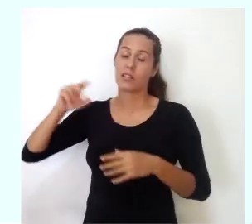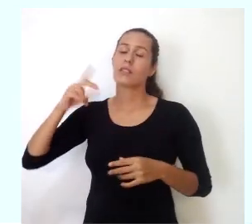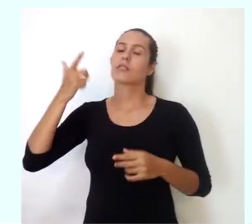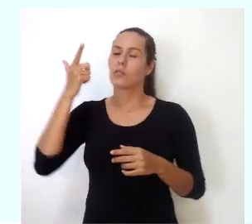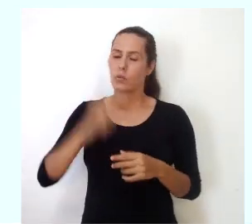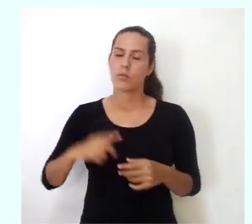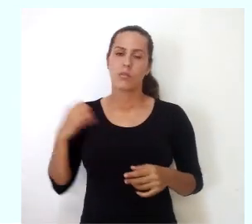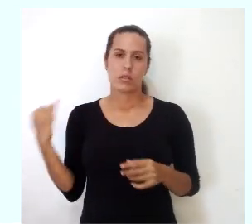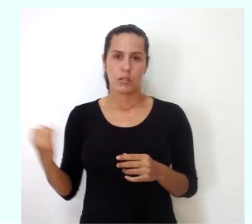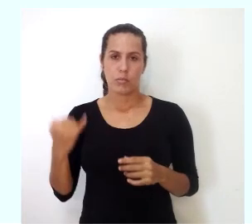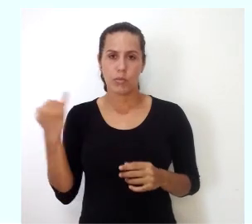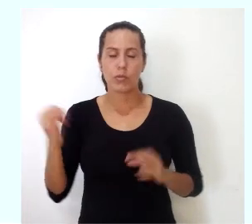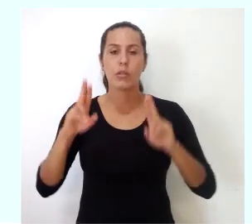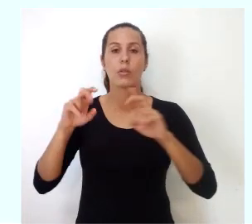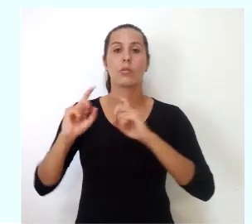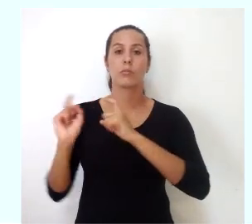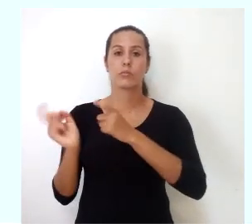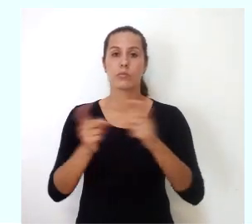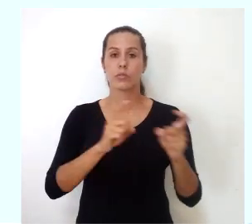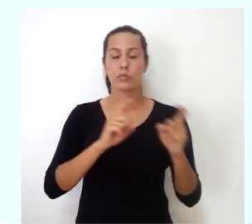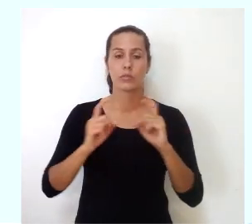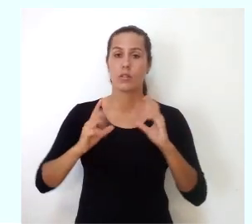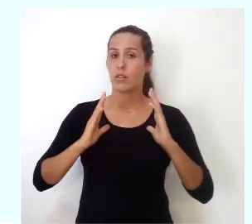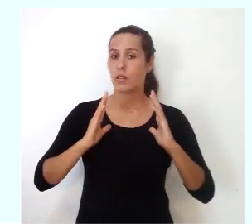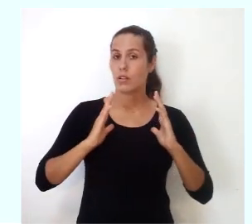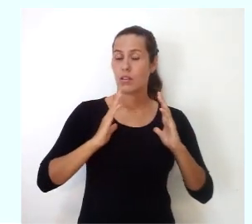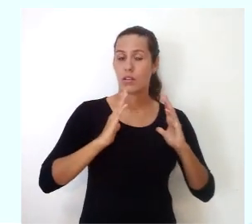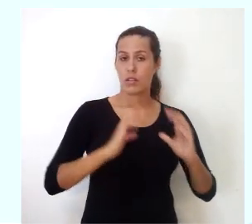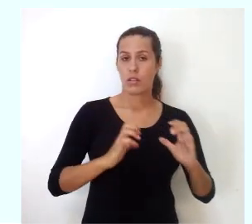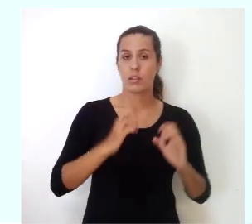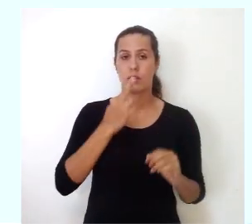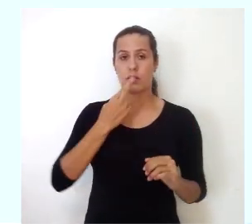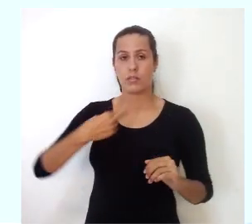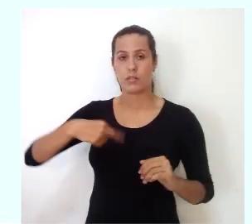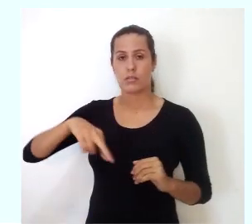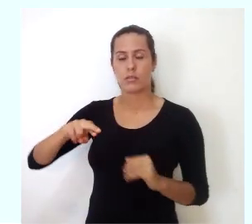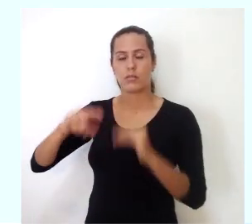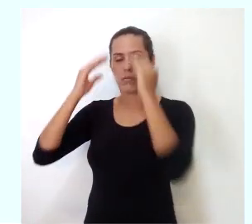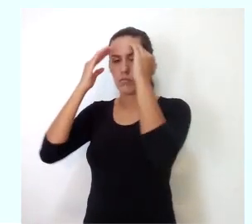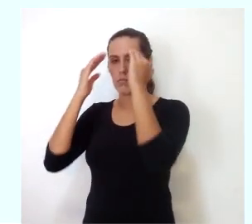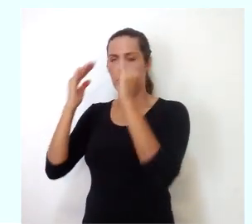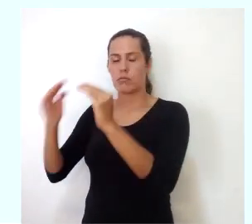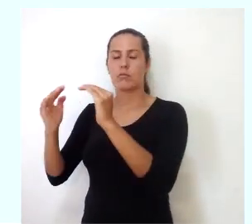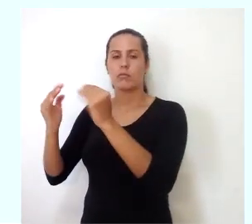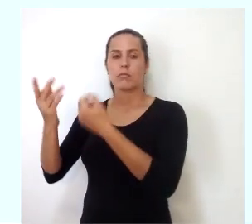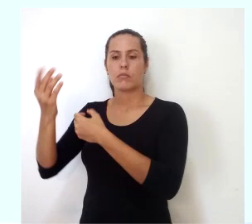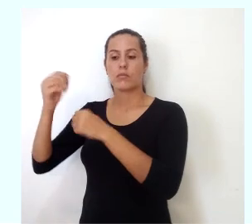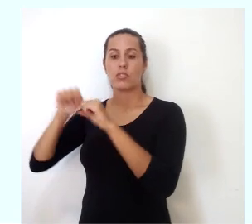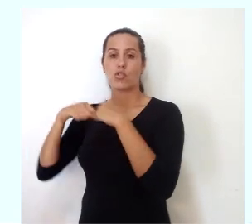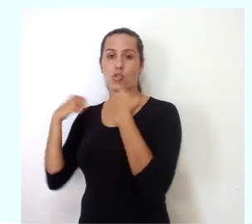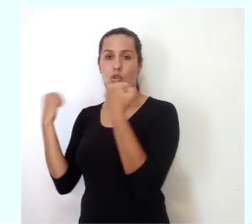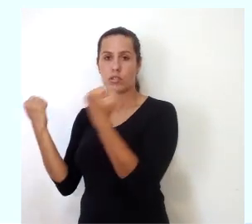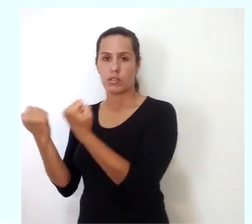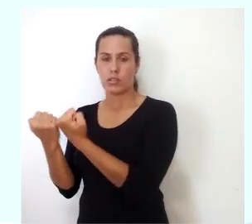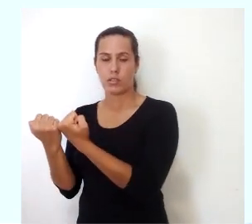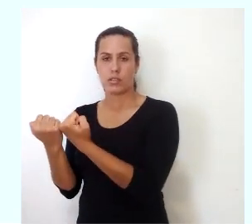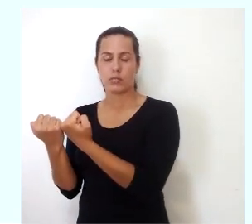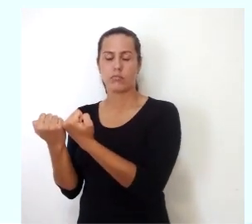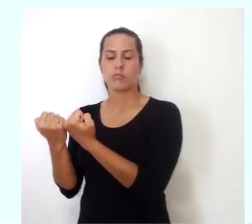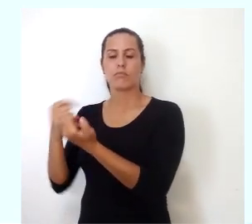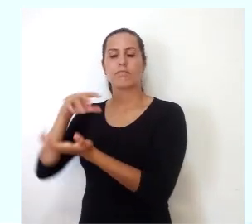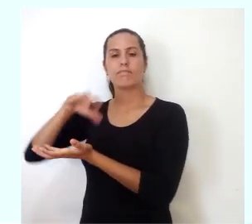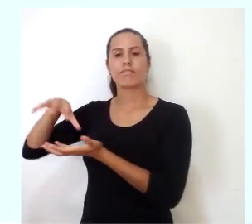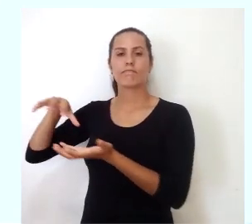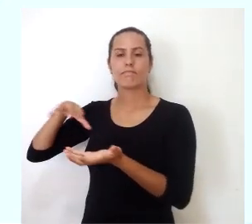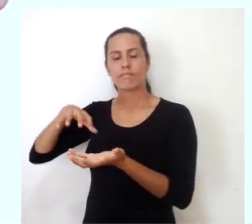importância da discussão sobre ética, religiosidade, respeito, sociedade, pluralidade.